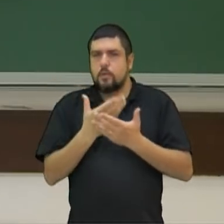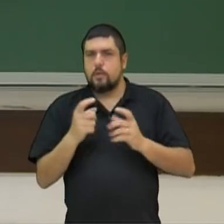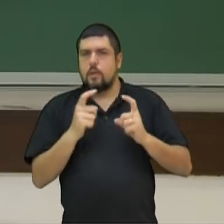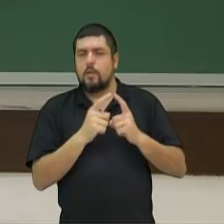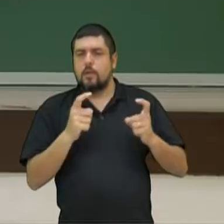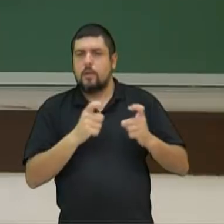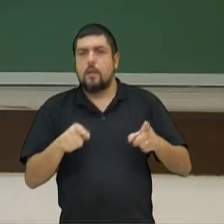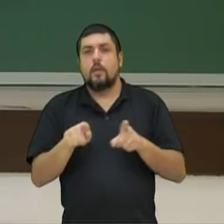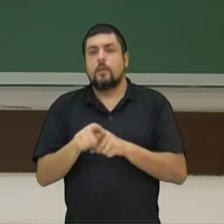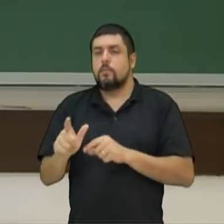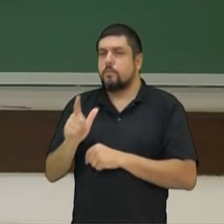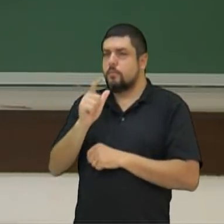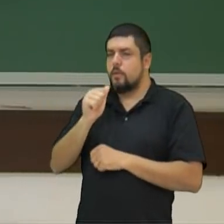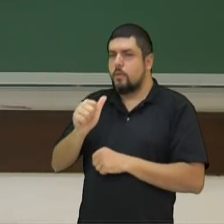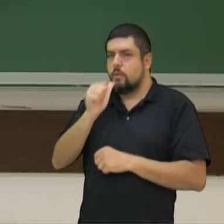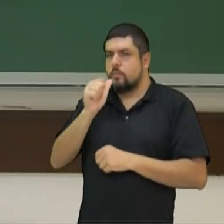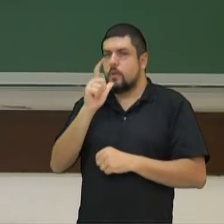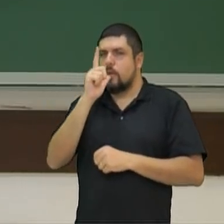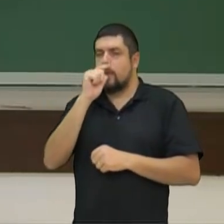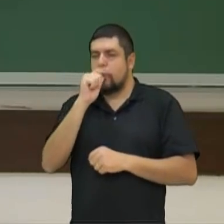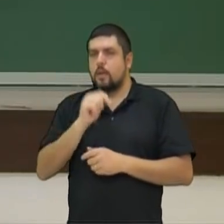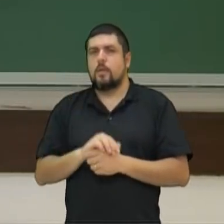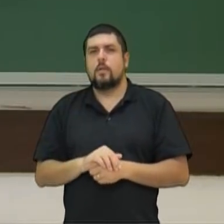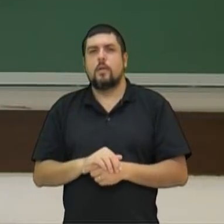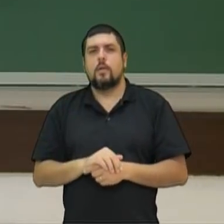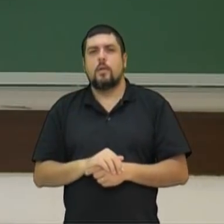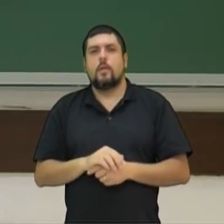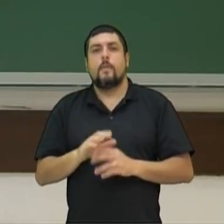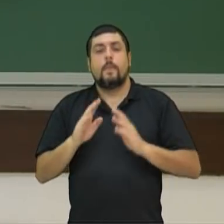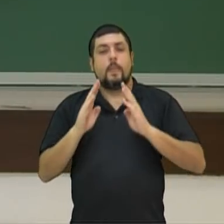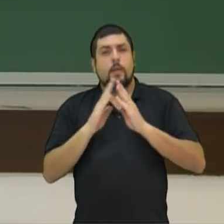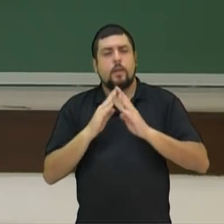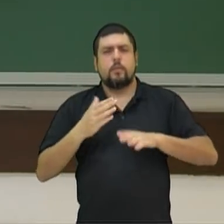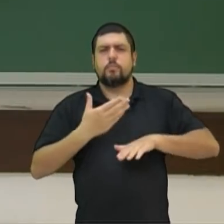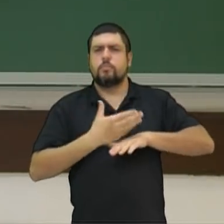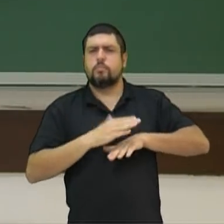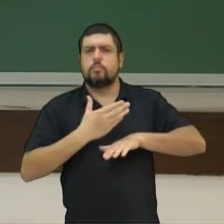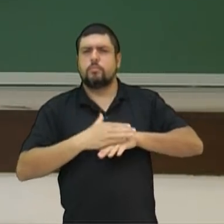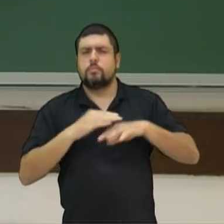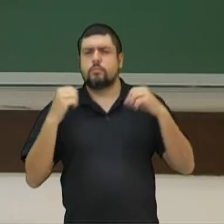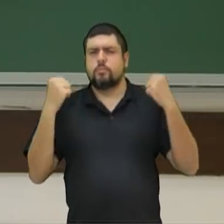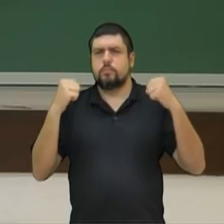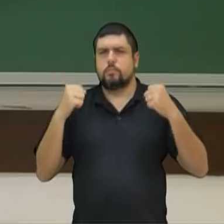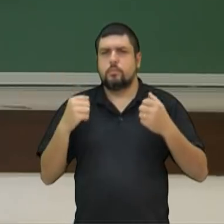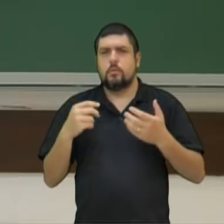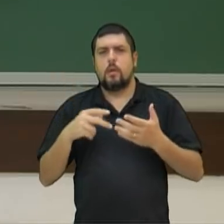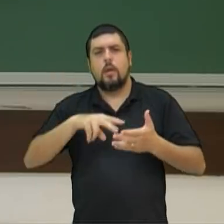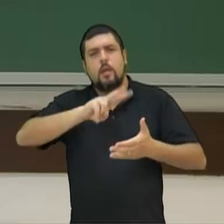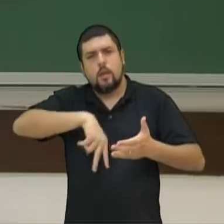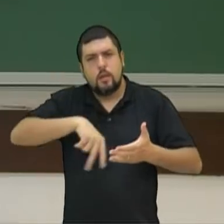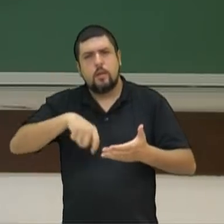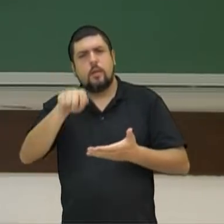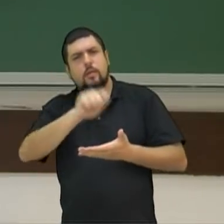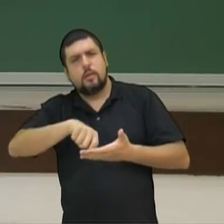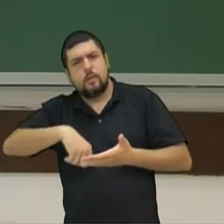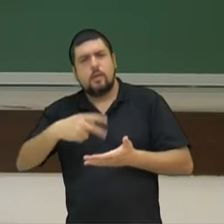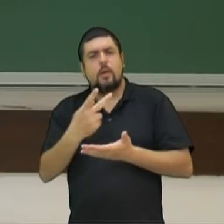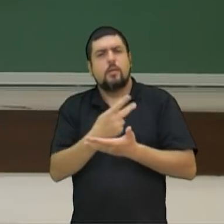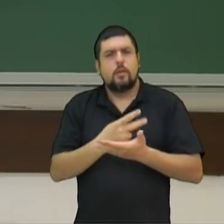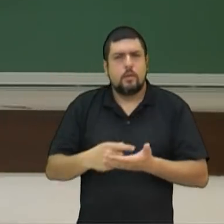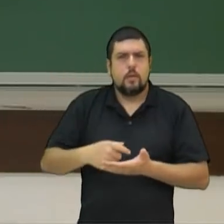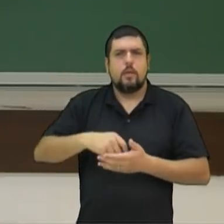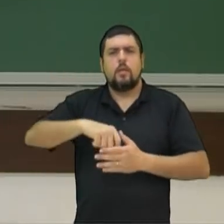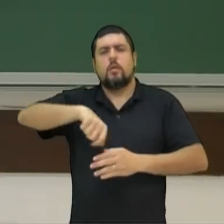Tomar água, se alimentar bem, faça atividade em casa, leia, escreva, desenhe, plante, cozinhe,